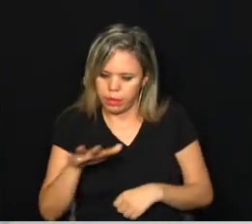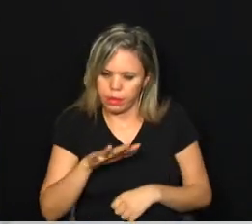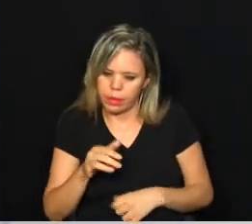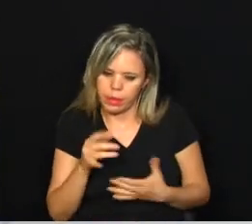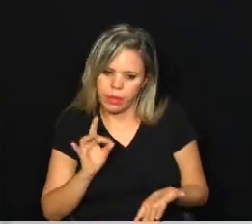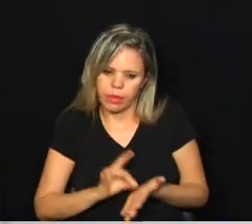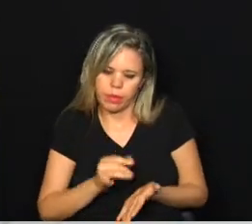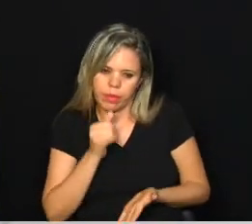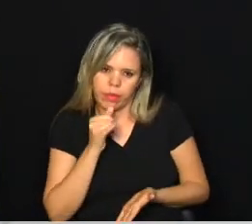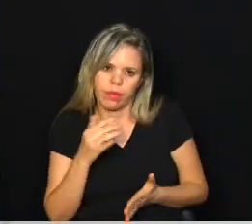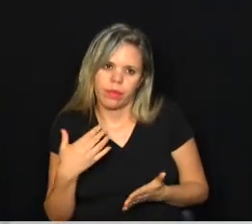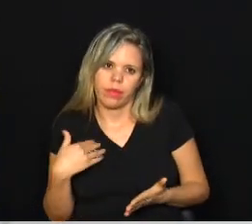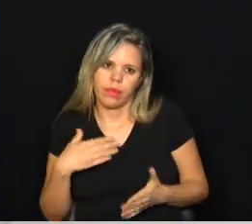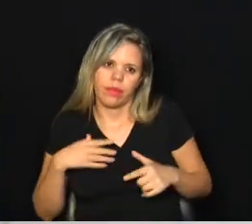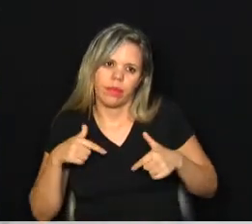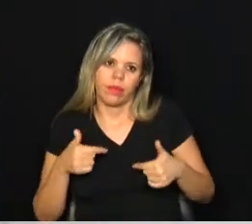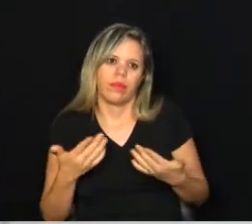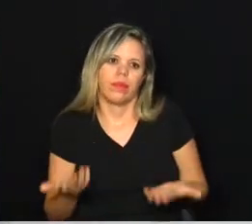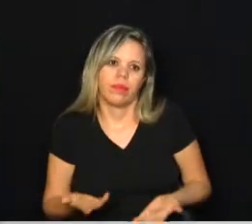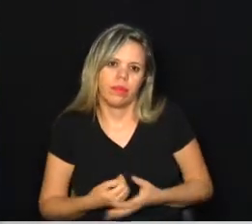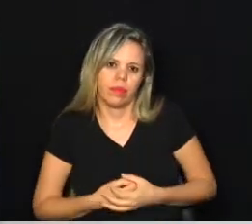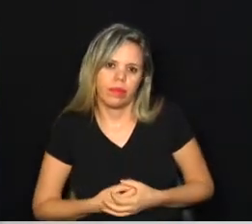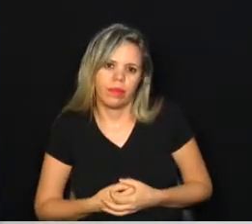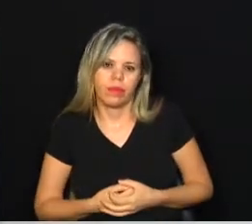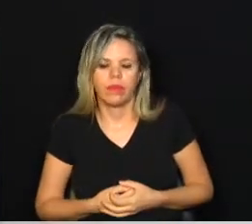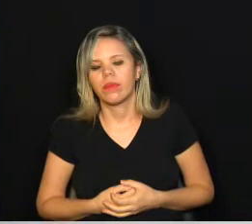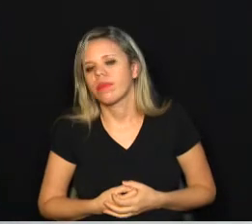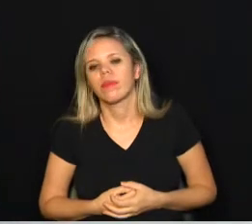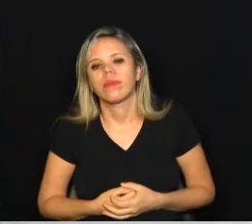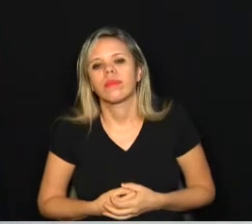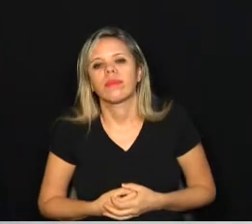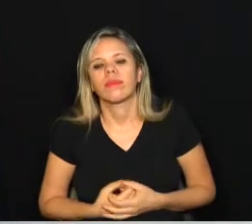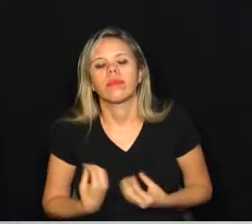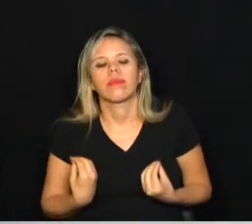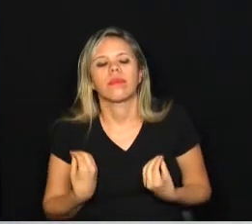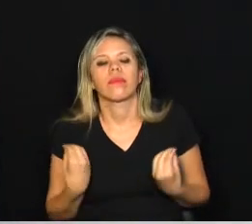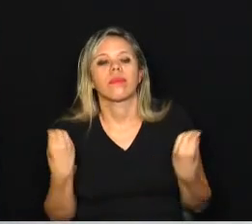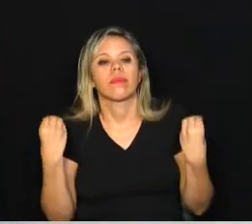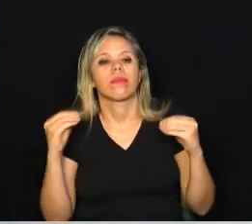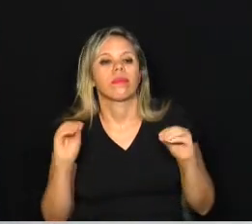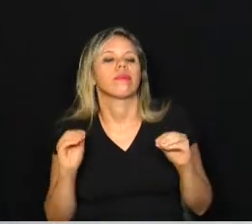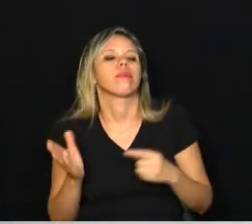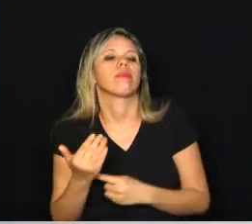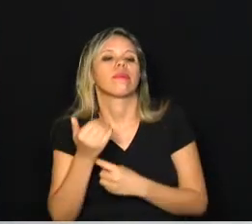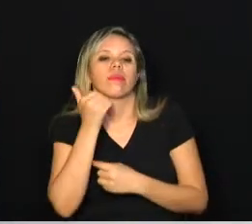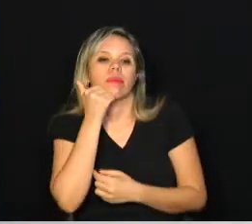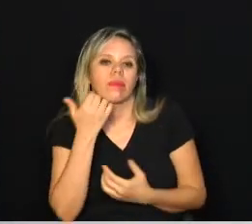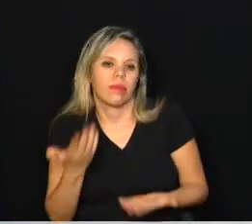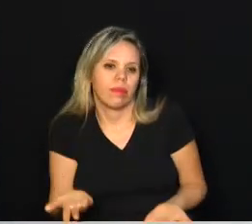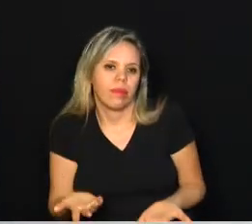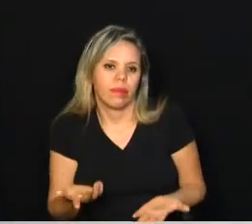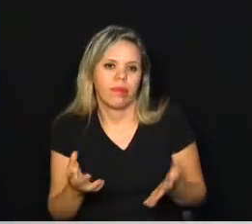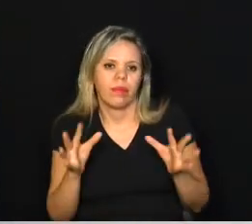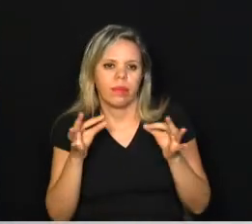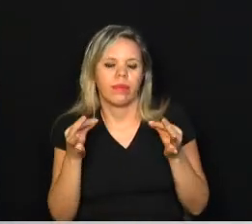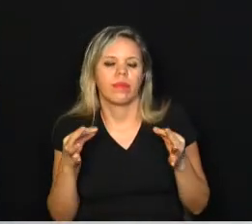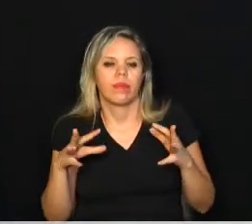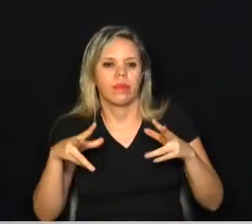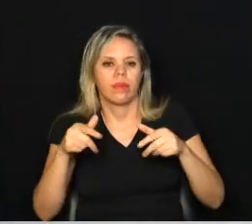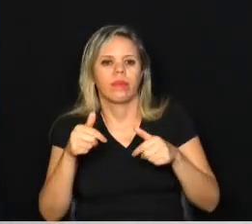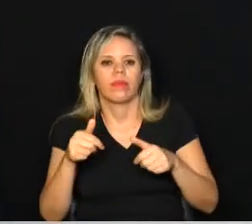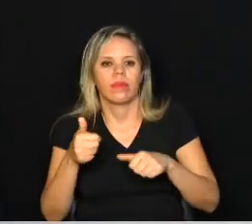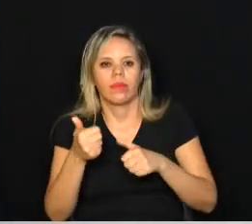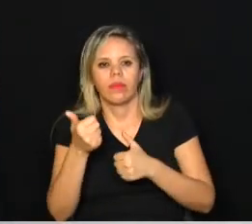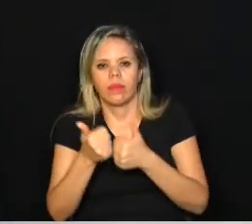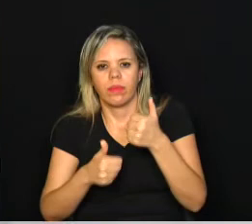né, até pela minha atitude de estar colocando aí a ciência e a tecnologia com um olhar para todas as